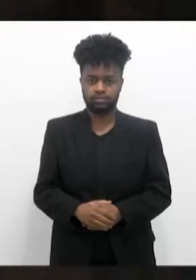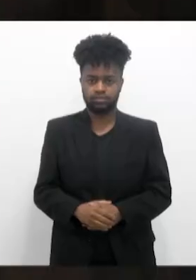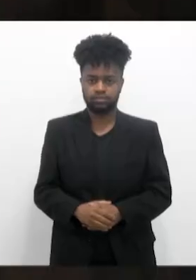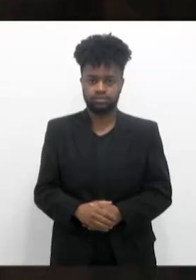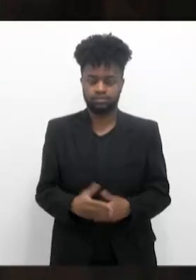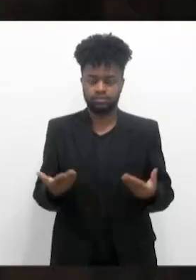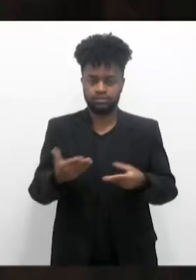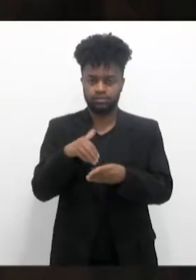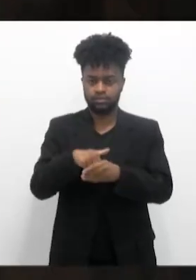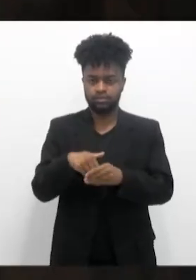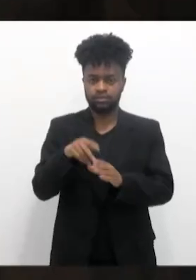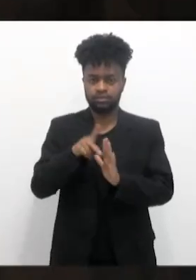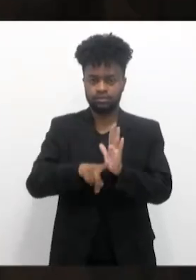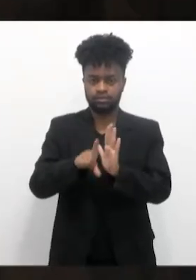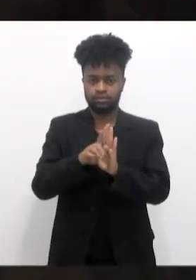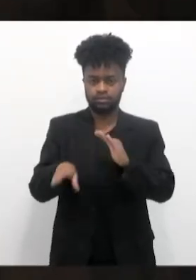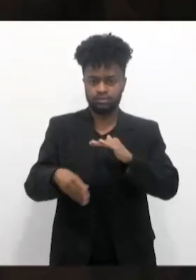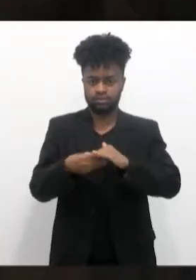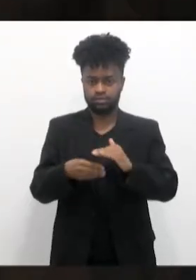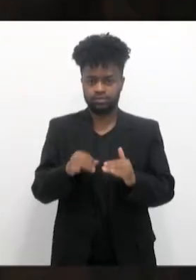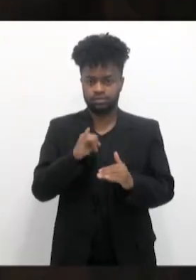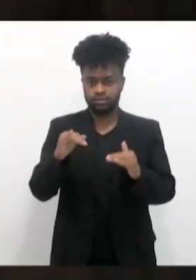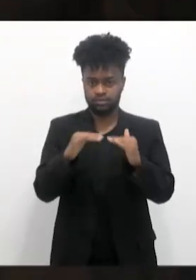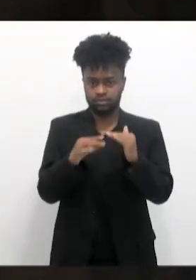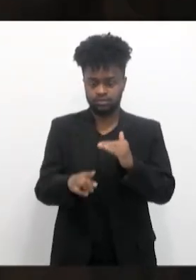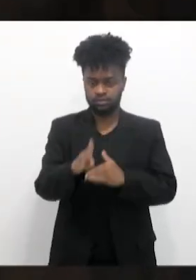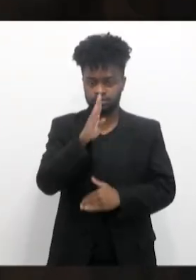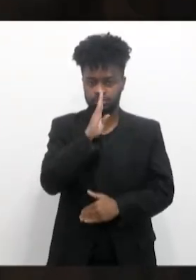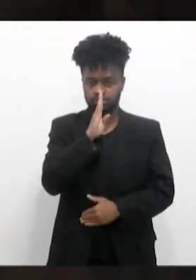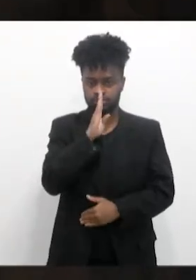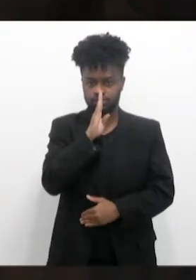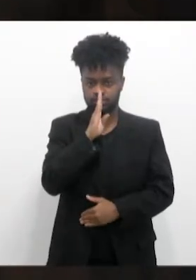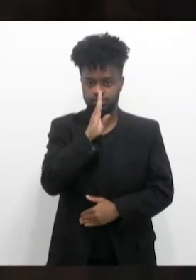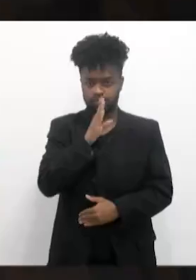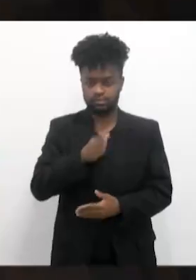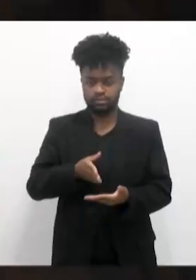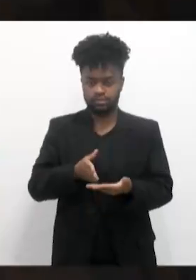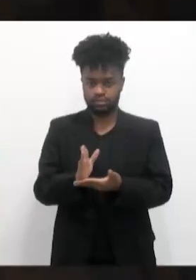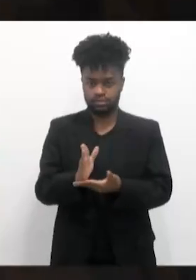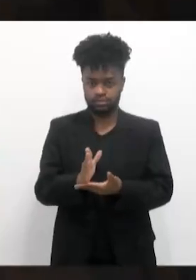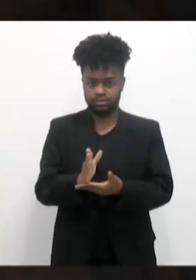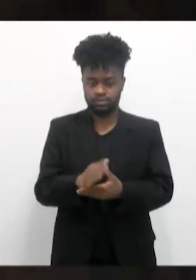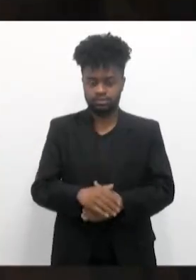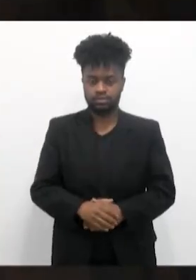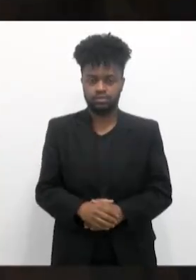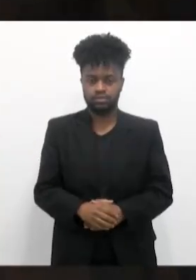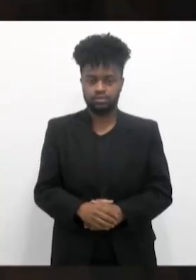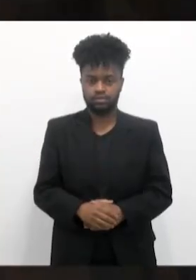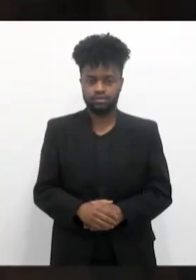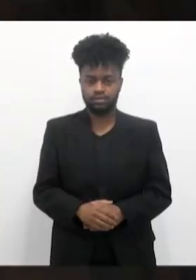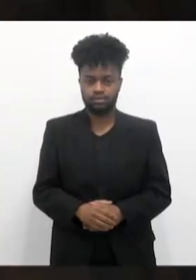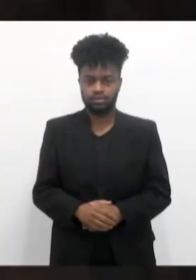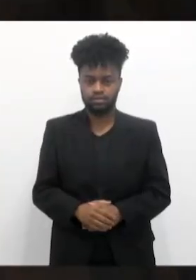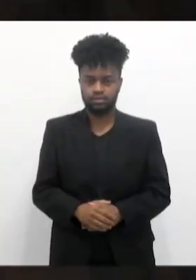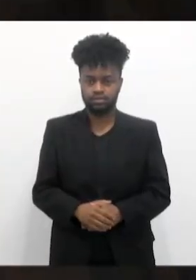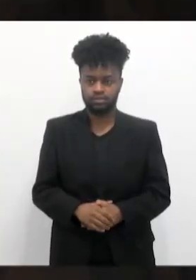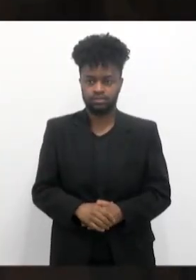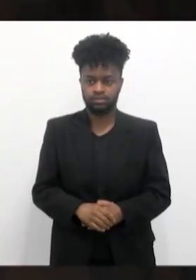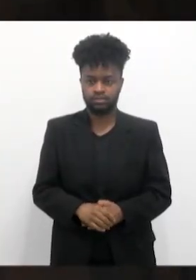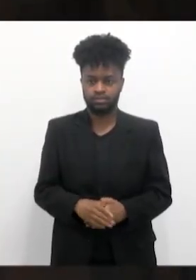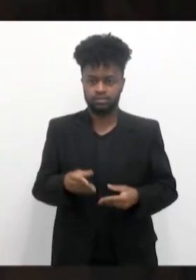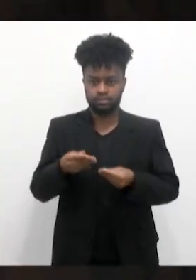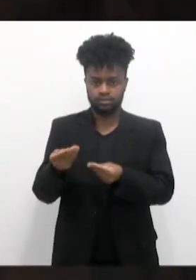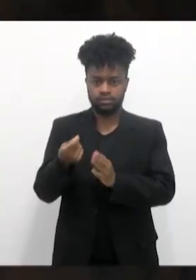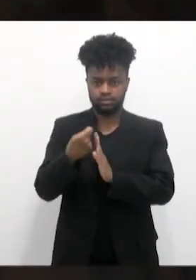Em votação, o projeto assim emendado. Os senhores que aprovam, permaneçam como estão. Aprovado. Vai a